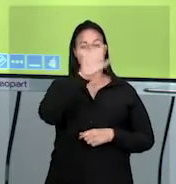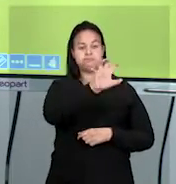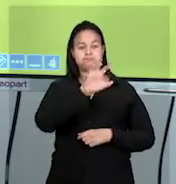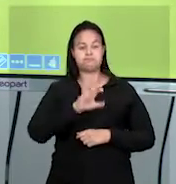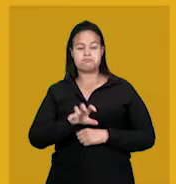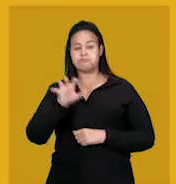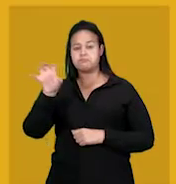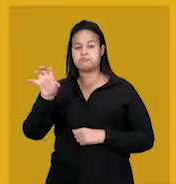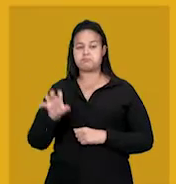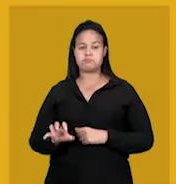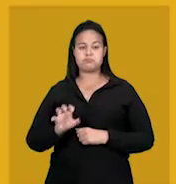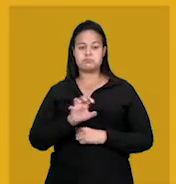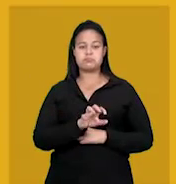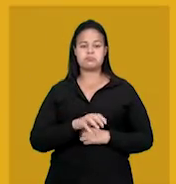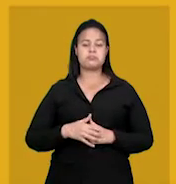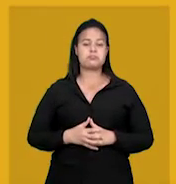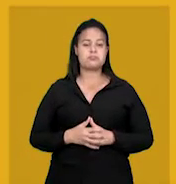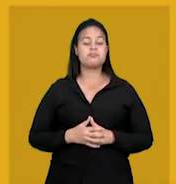representados